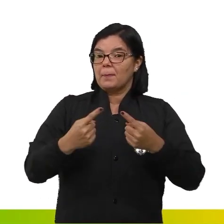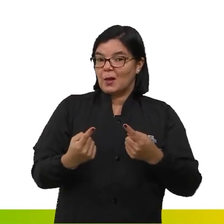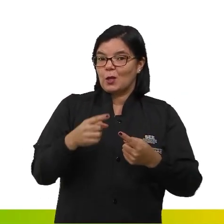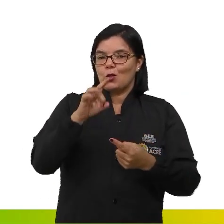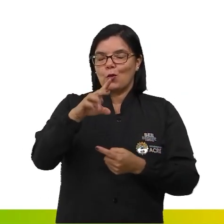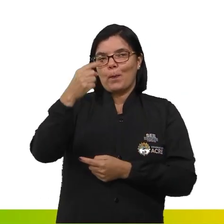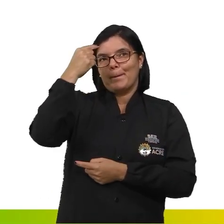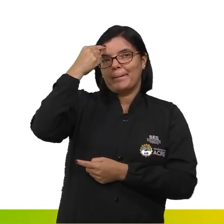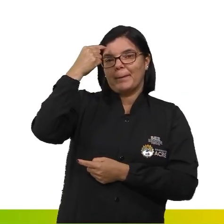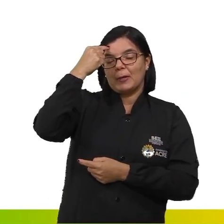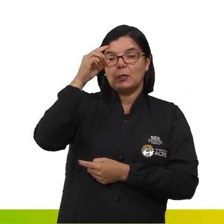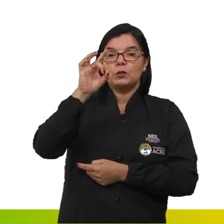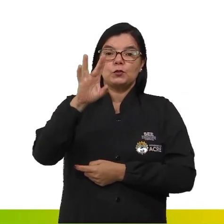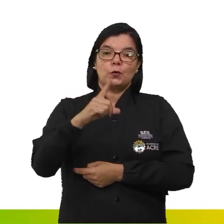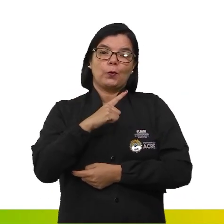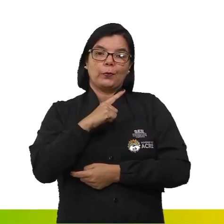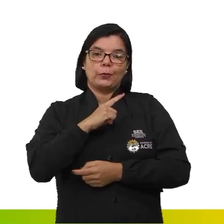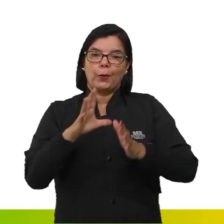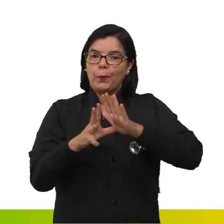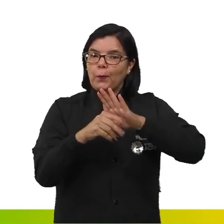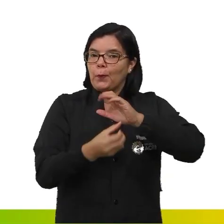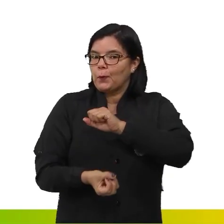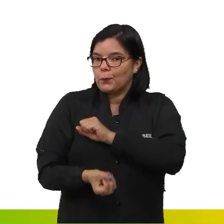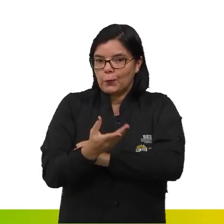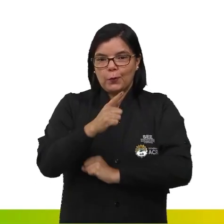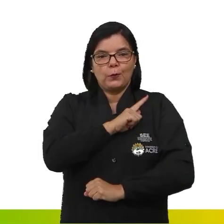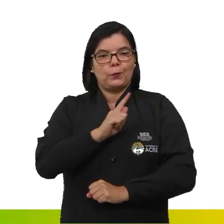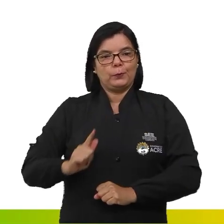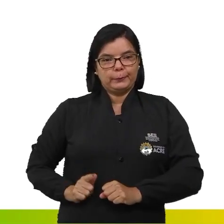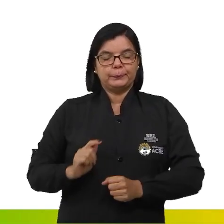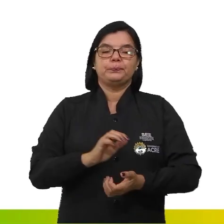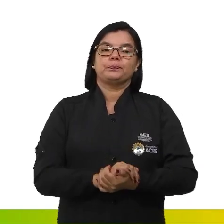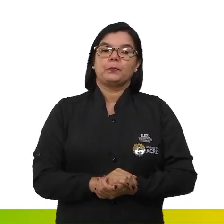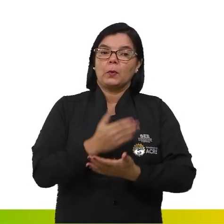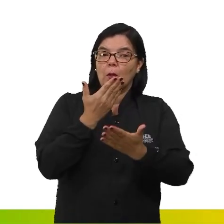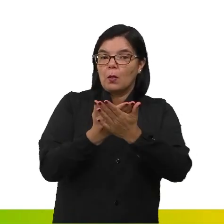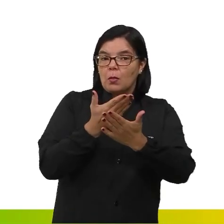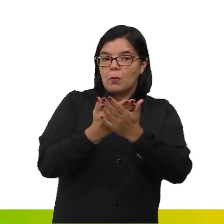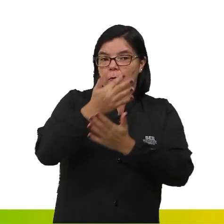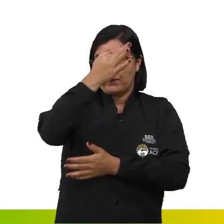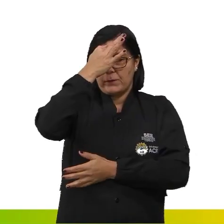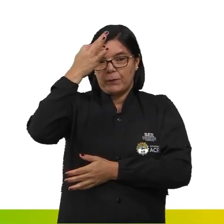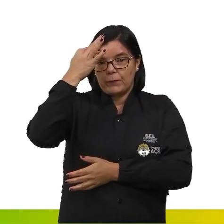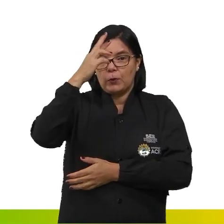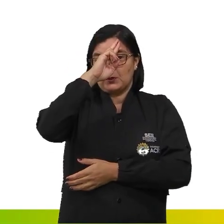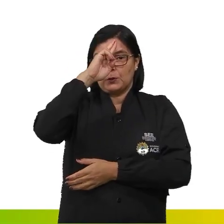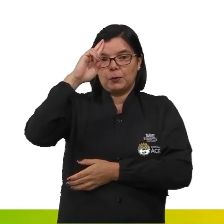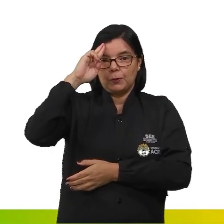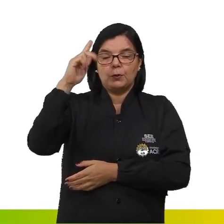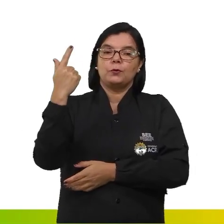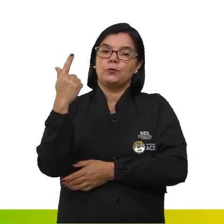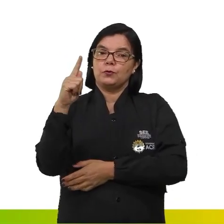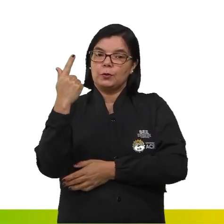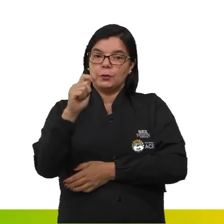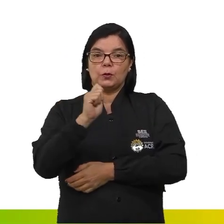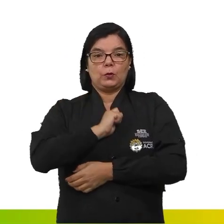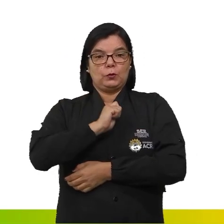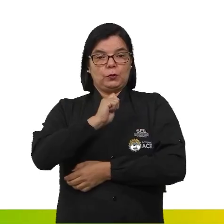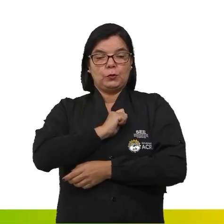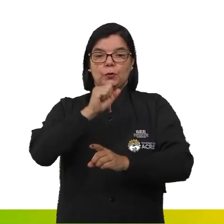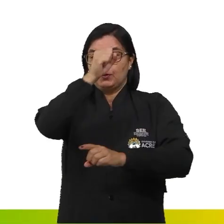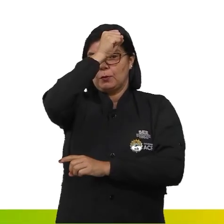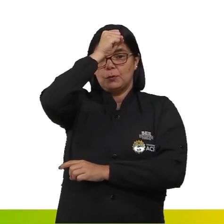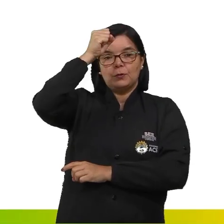ficar pensando que só existe corrupção no governo. Estudo de filosofia, história, geografia,